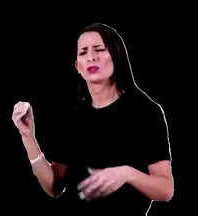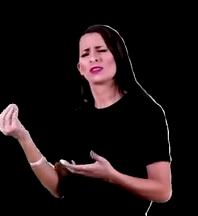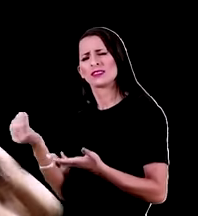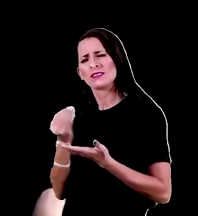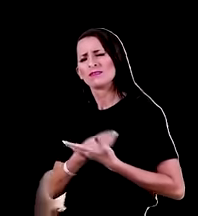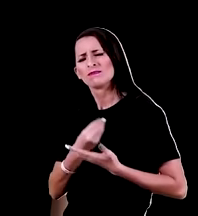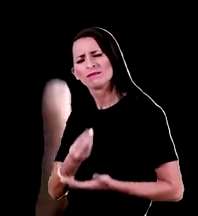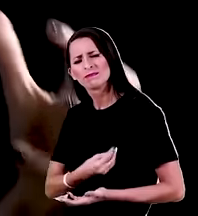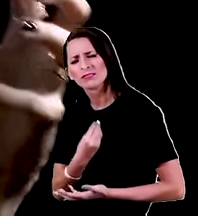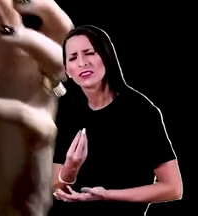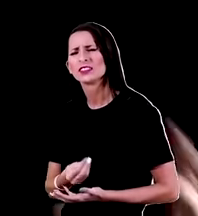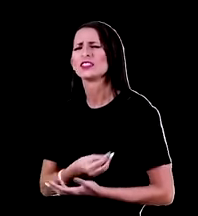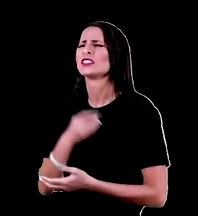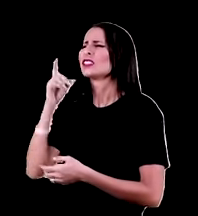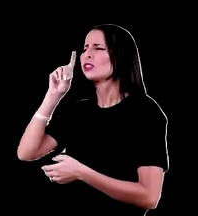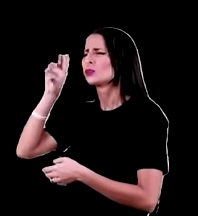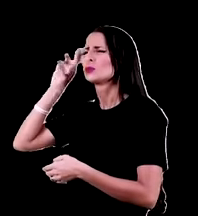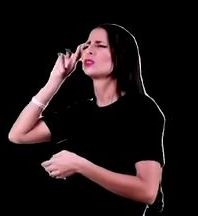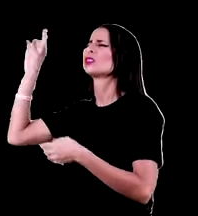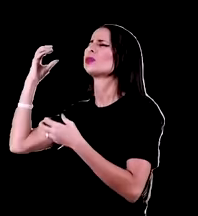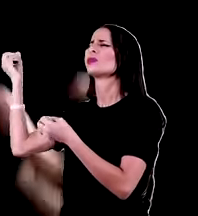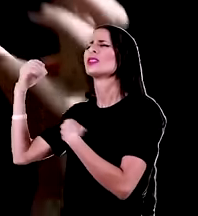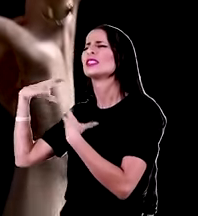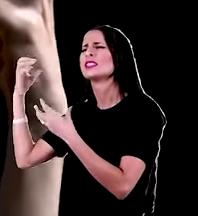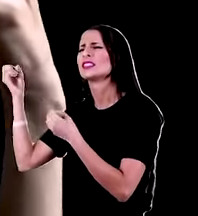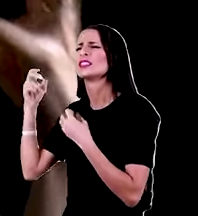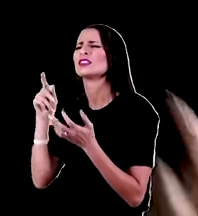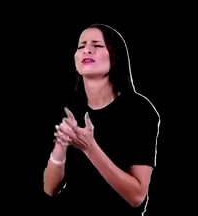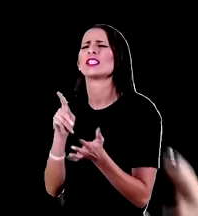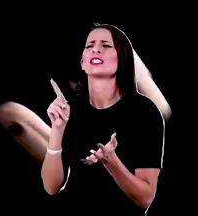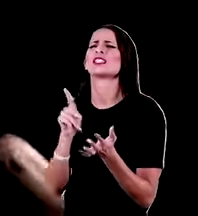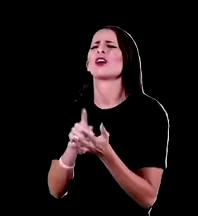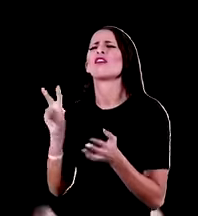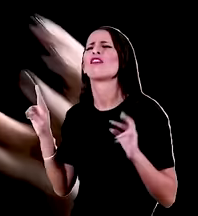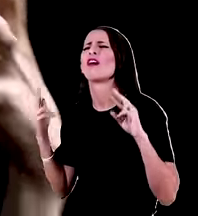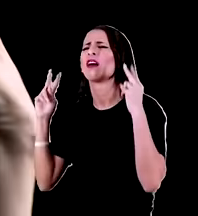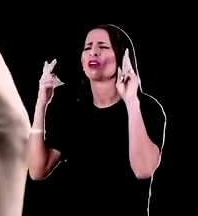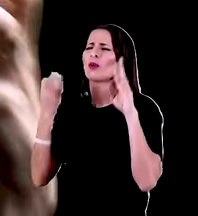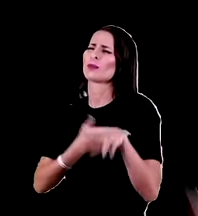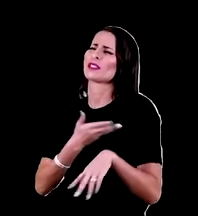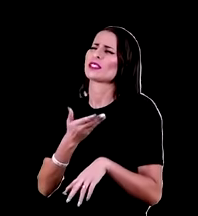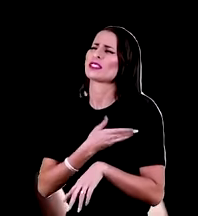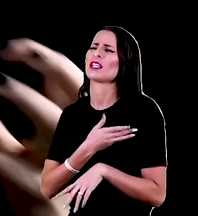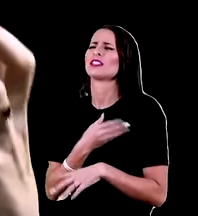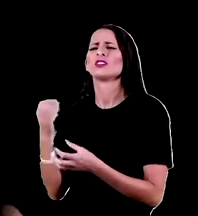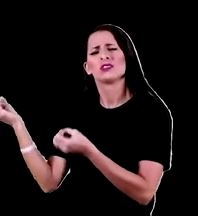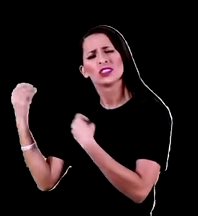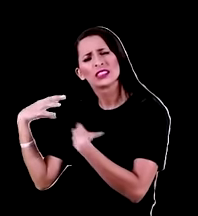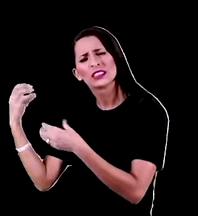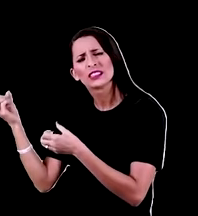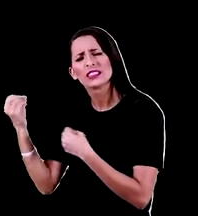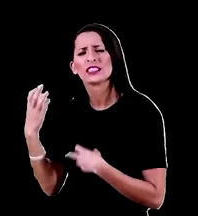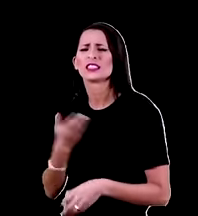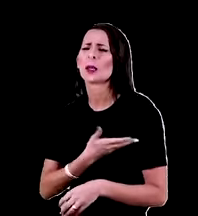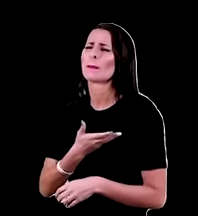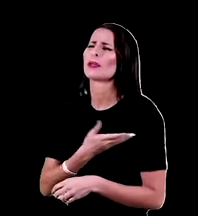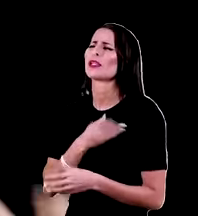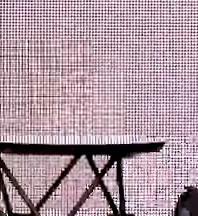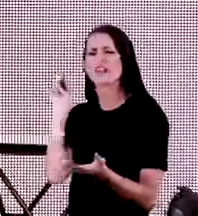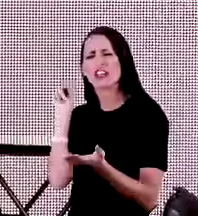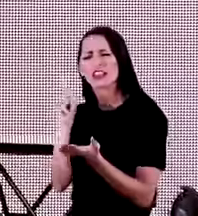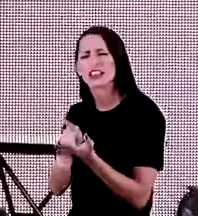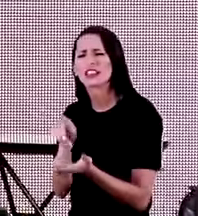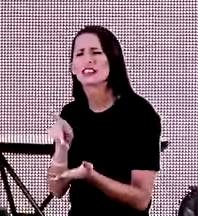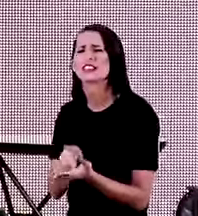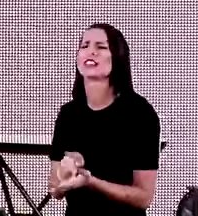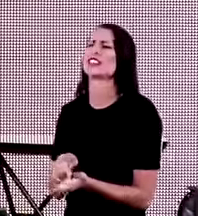Senhor nos ensine o verdadeiro valor da amizade. Que o Senhor nos ensine a sermos amigas fiéis, leais, verdadeiras. A